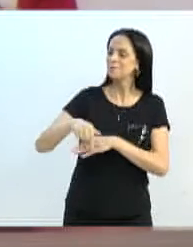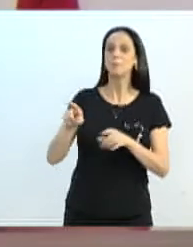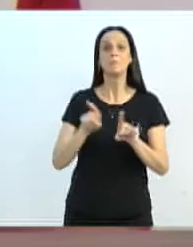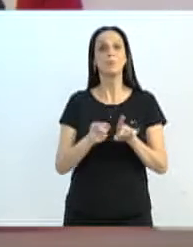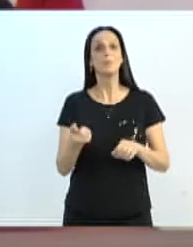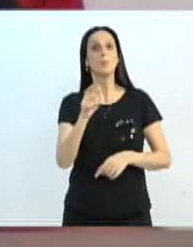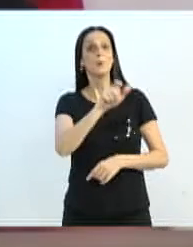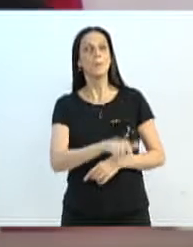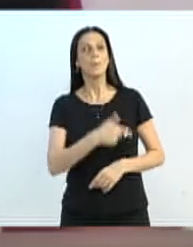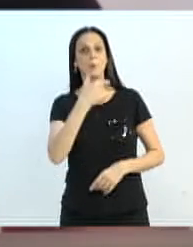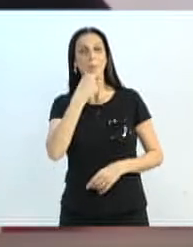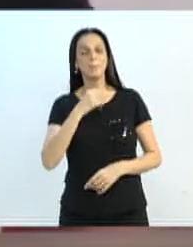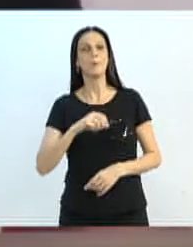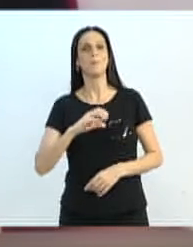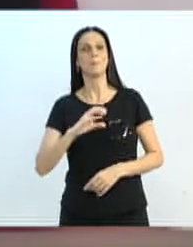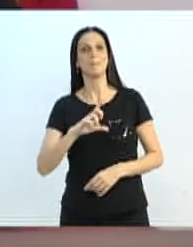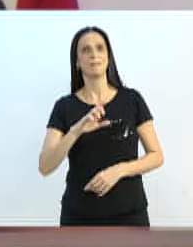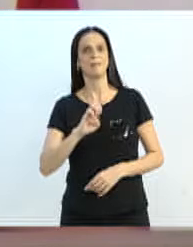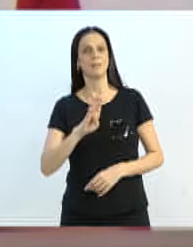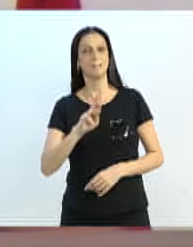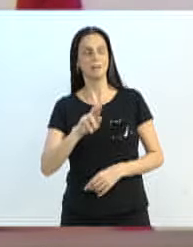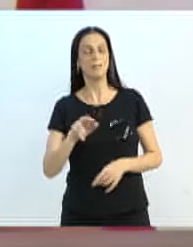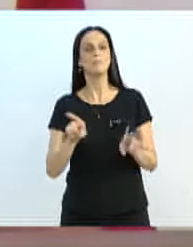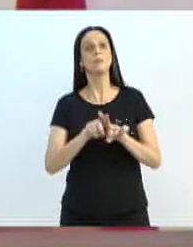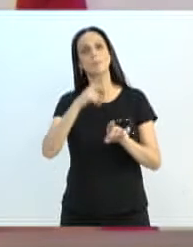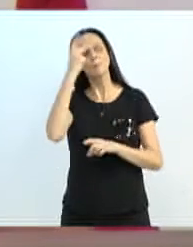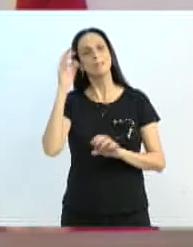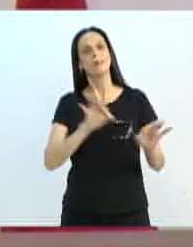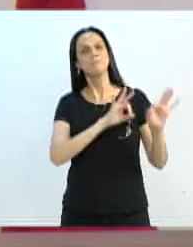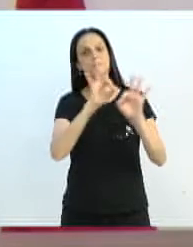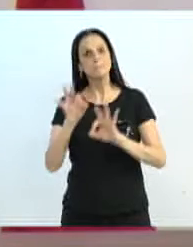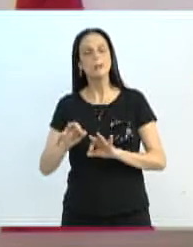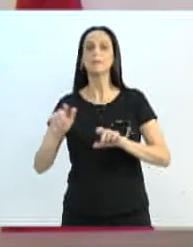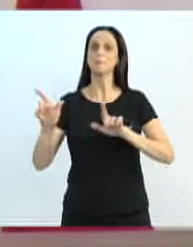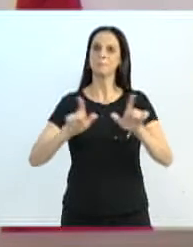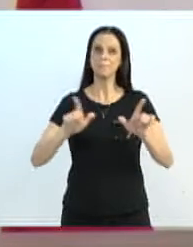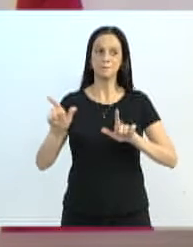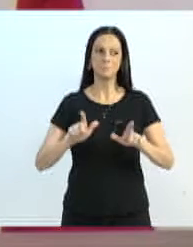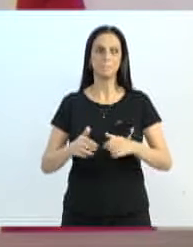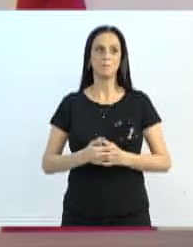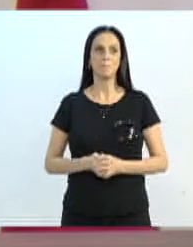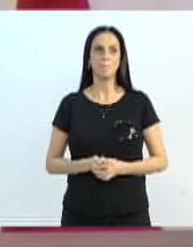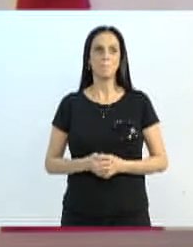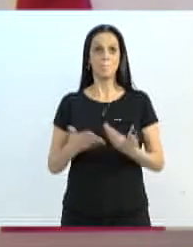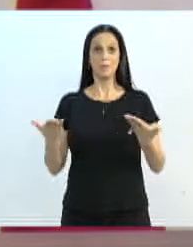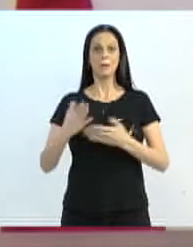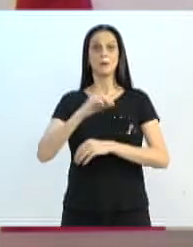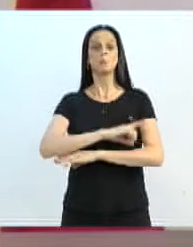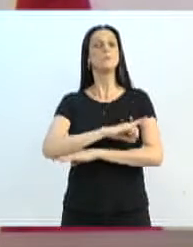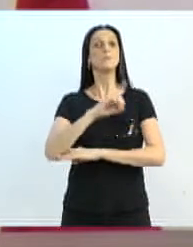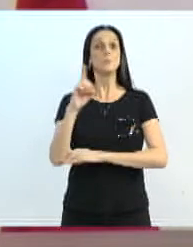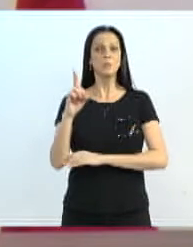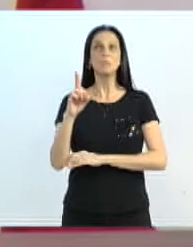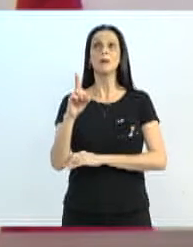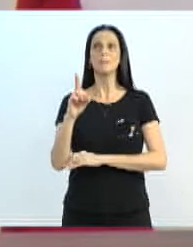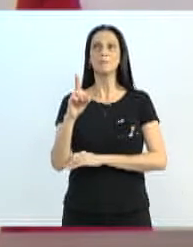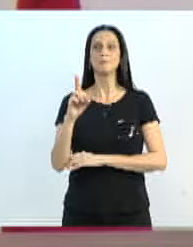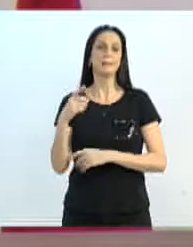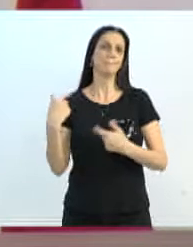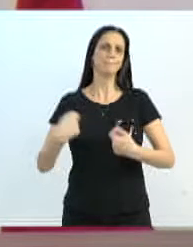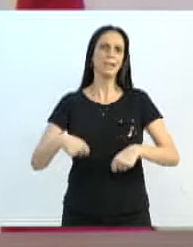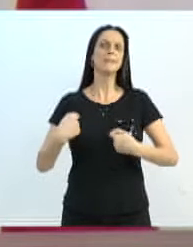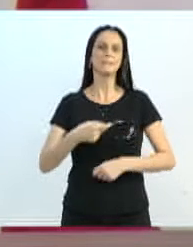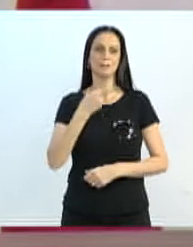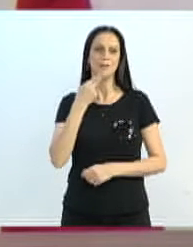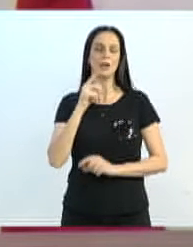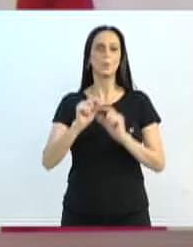Uniplan, demais, quem nos acompanha através da TVL Internautas. Como no dia de hoje, como não abordar os